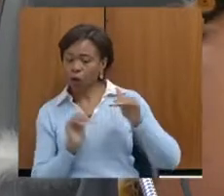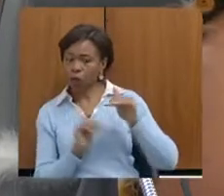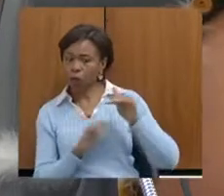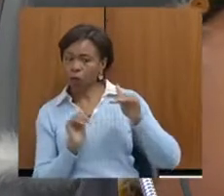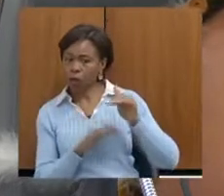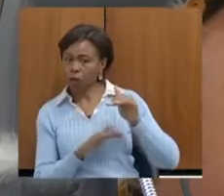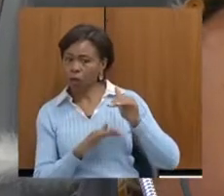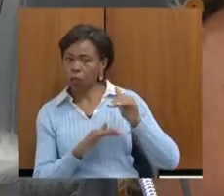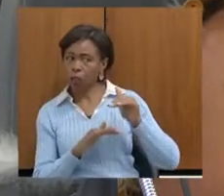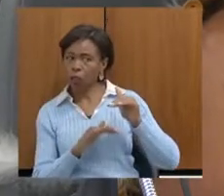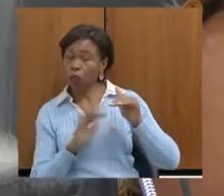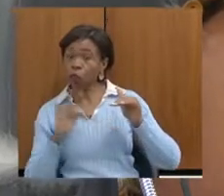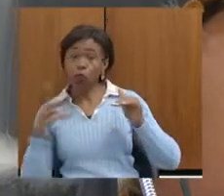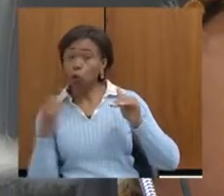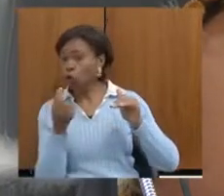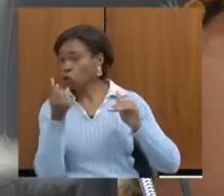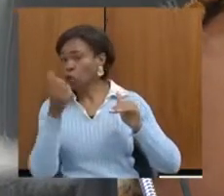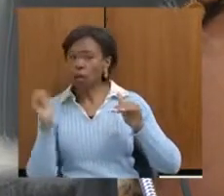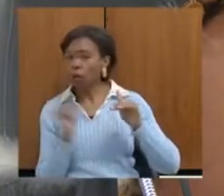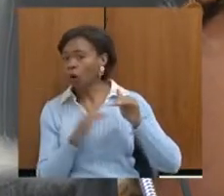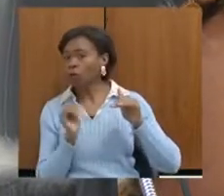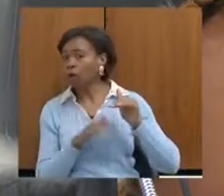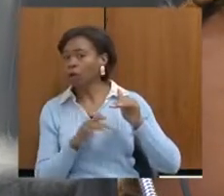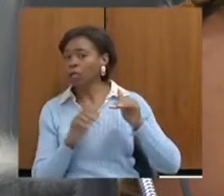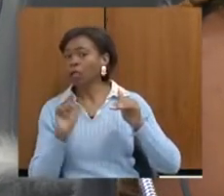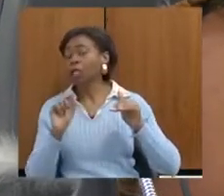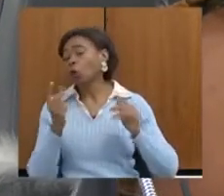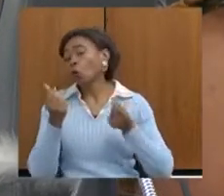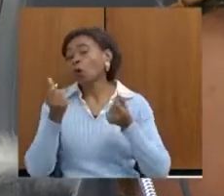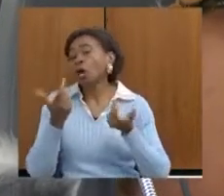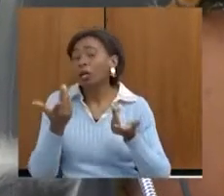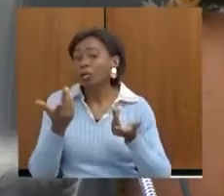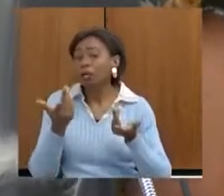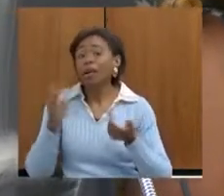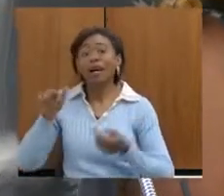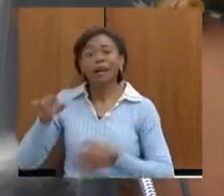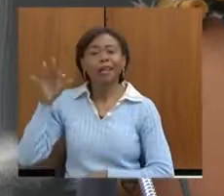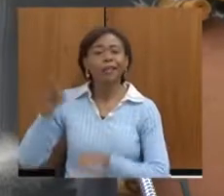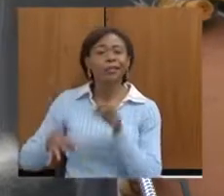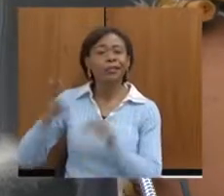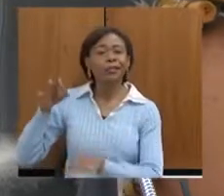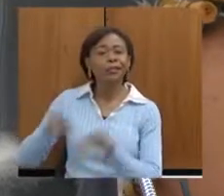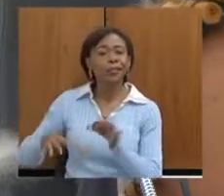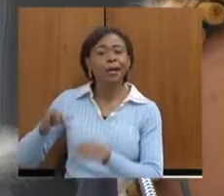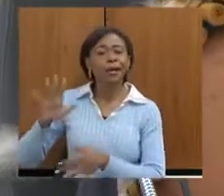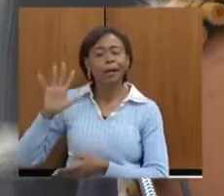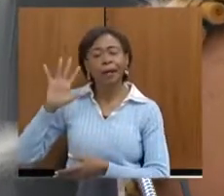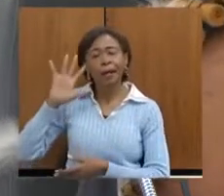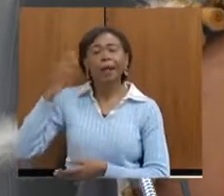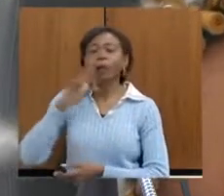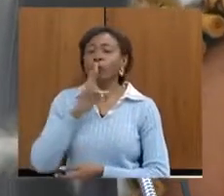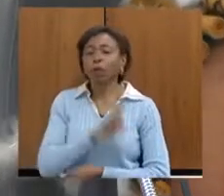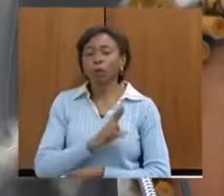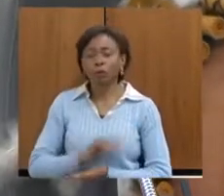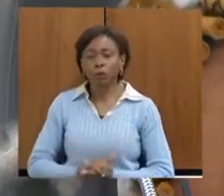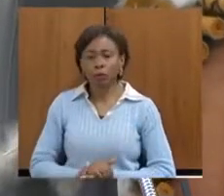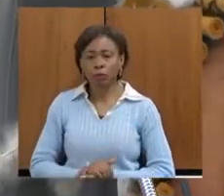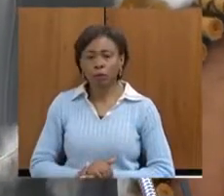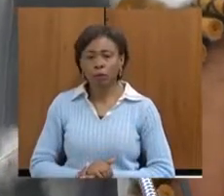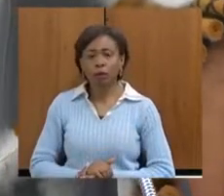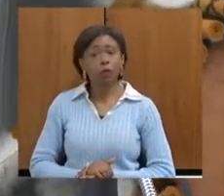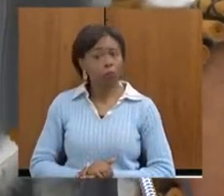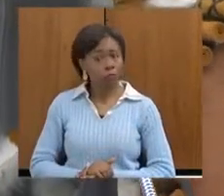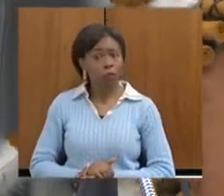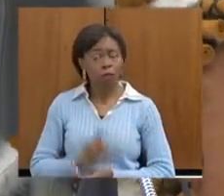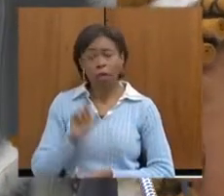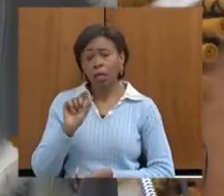foi a justiça mas eu imagino que as empresas tiveram uma participação o que alguém construiu aquelas Matriz de